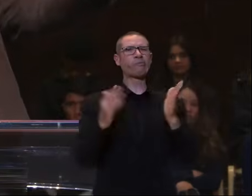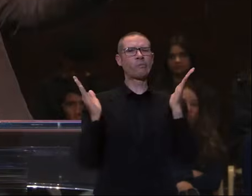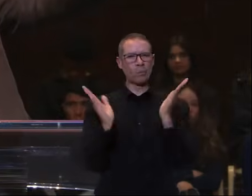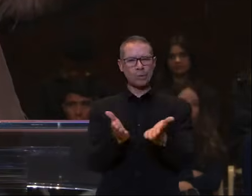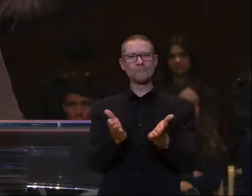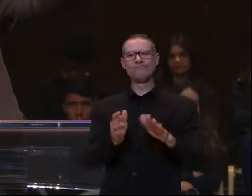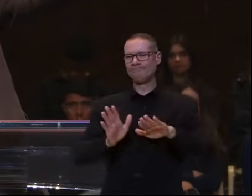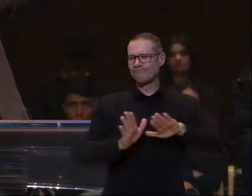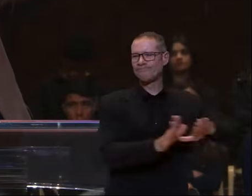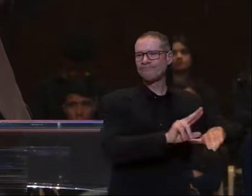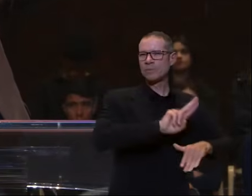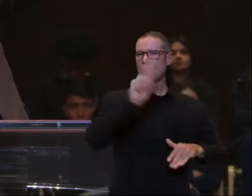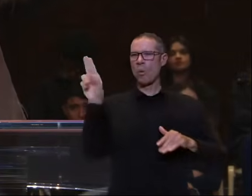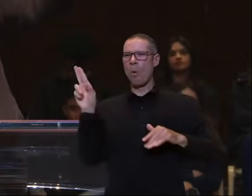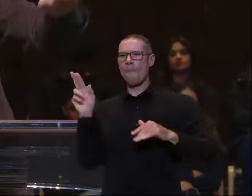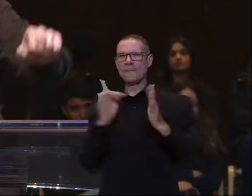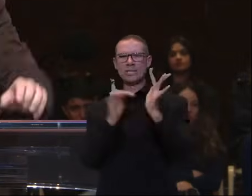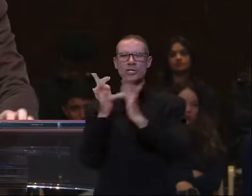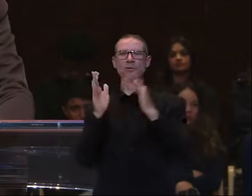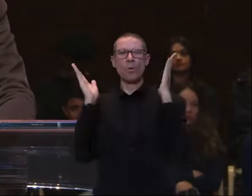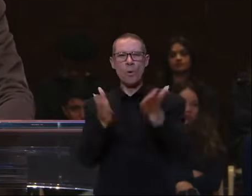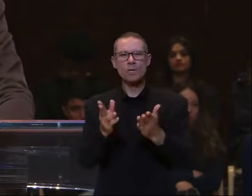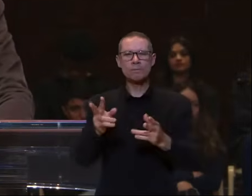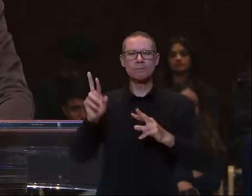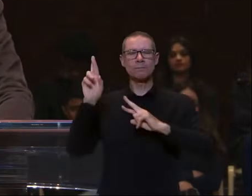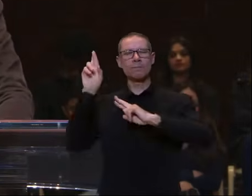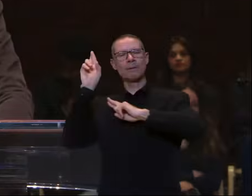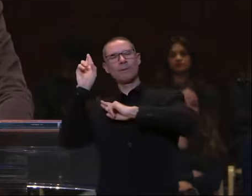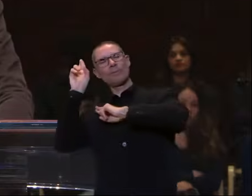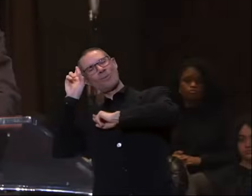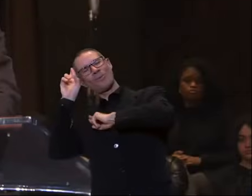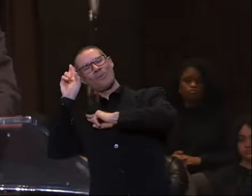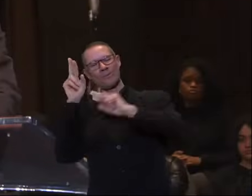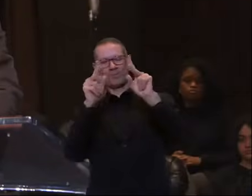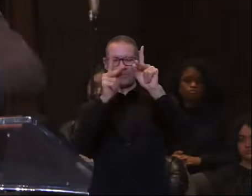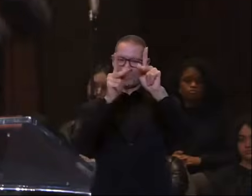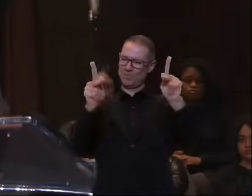Hoje, em nome de Jesus, você vai dormir em paz, meu irmão.